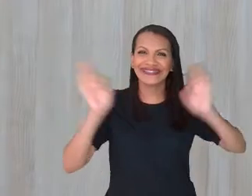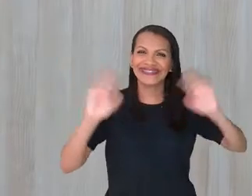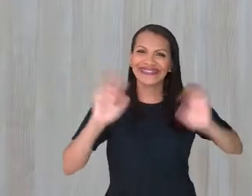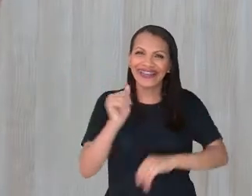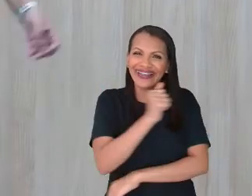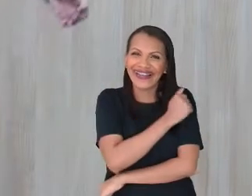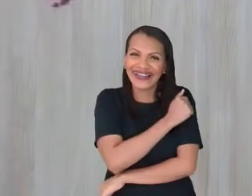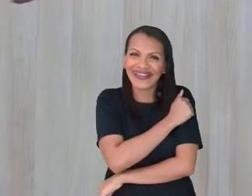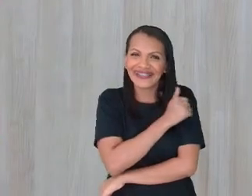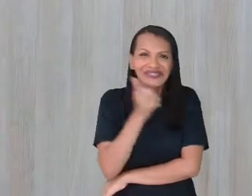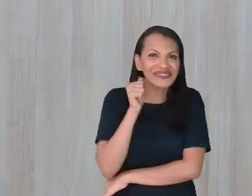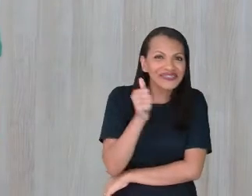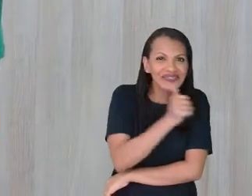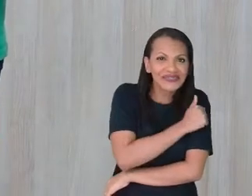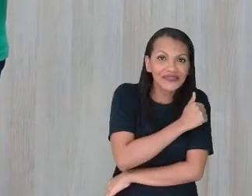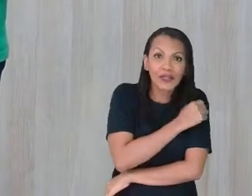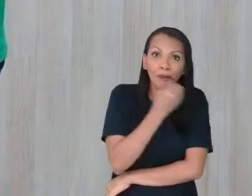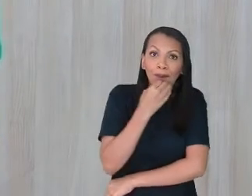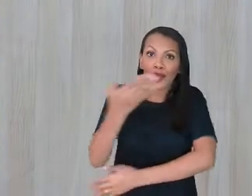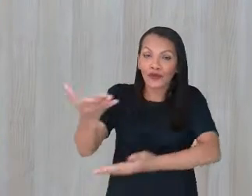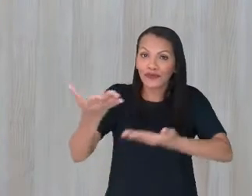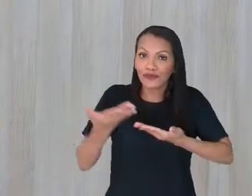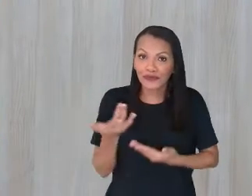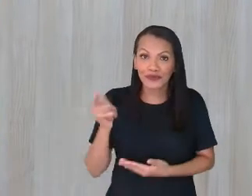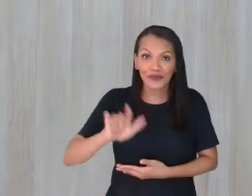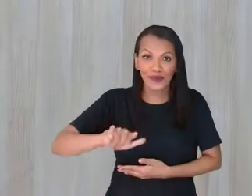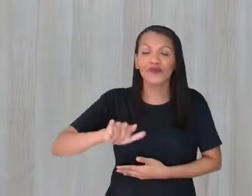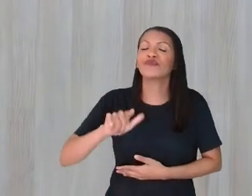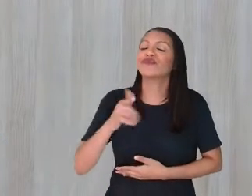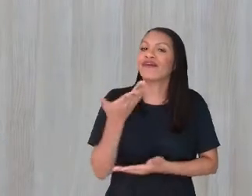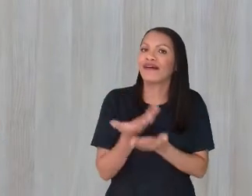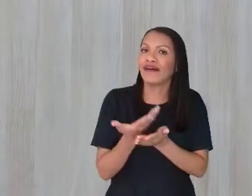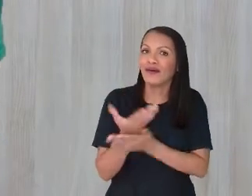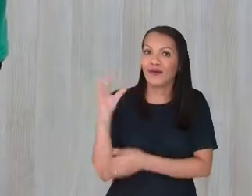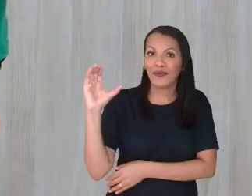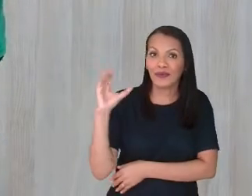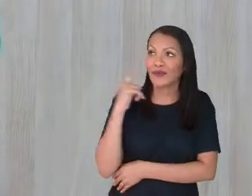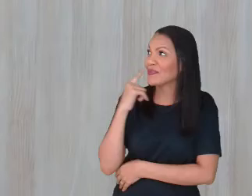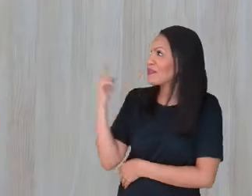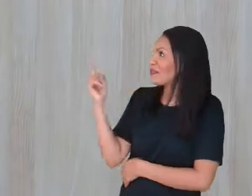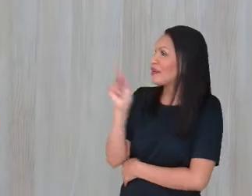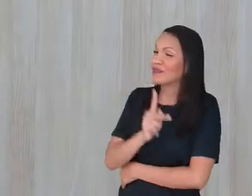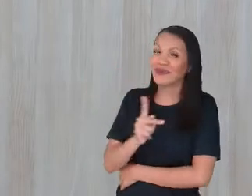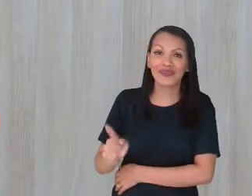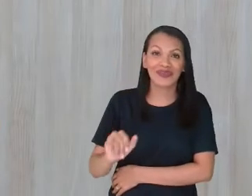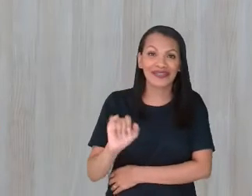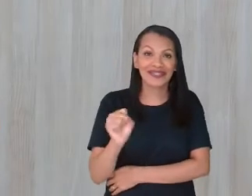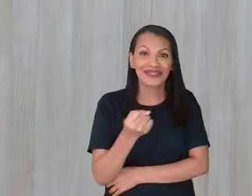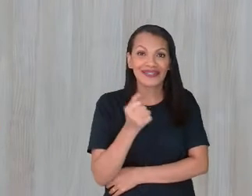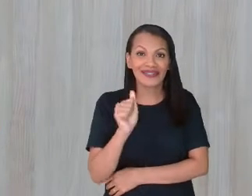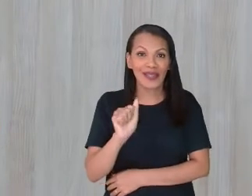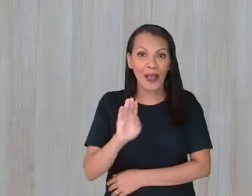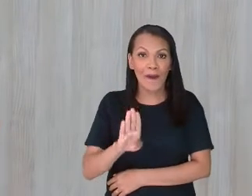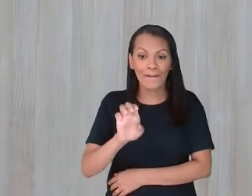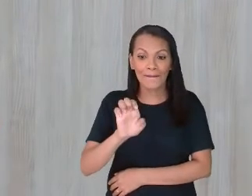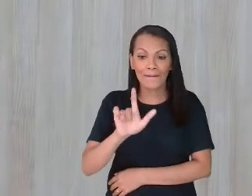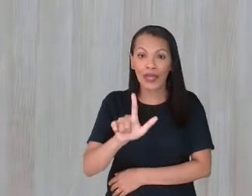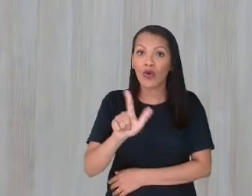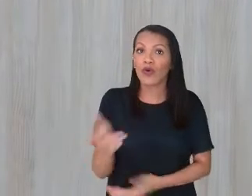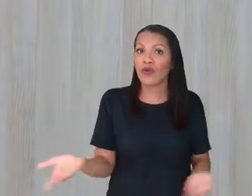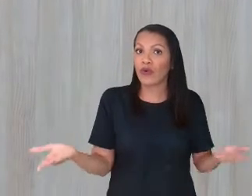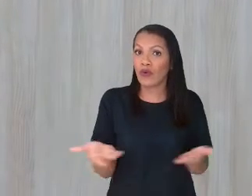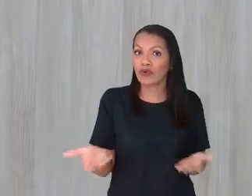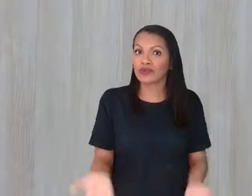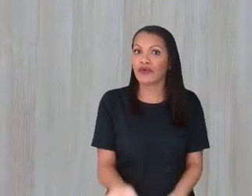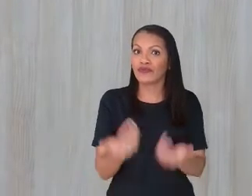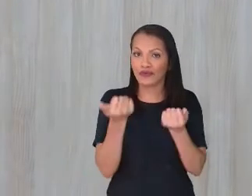alunos e alunas, sejam muito bem-vindos a mais uma aula de ciências. Eu sou a professora Isabel e vamos hoje continuar esse